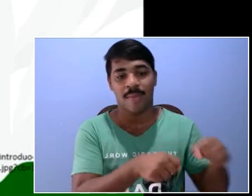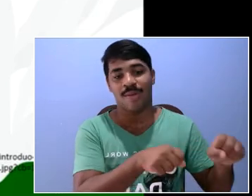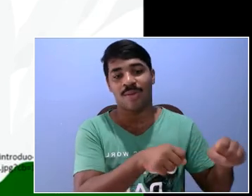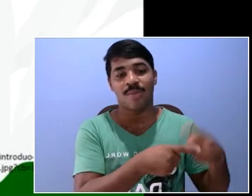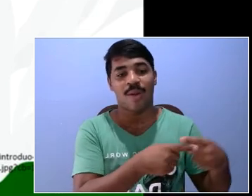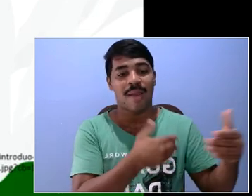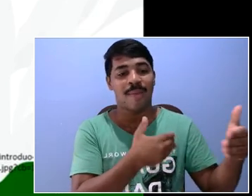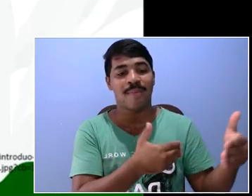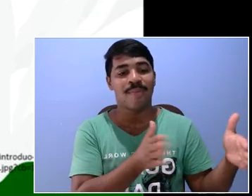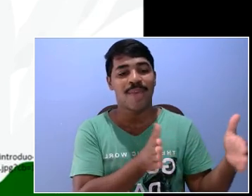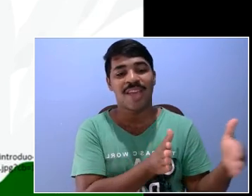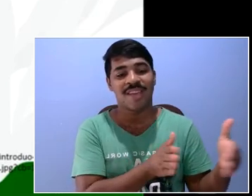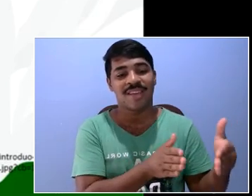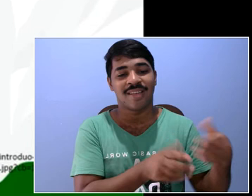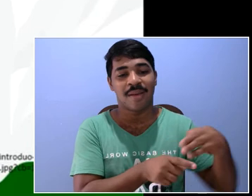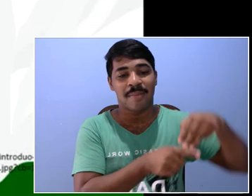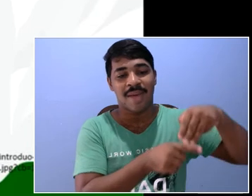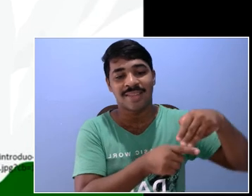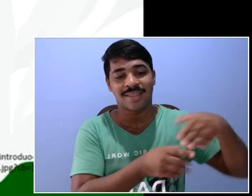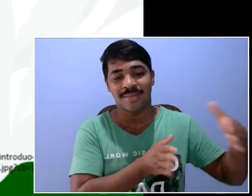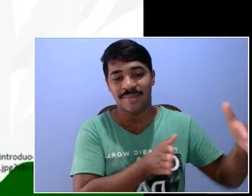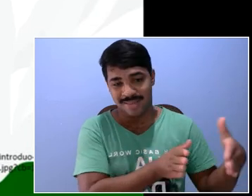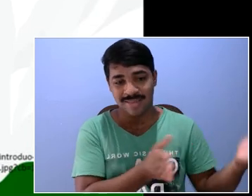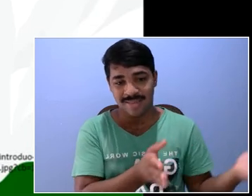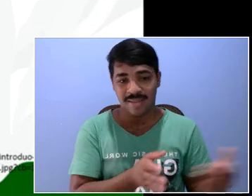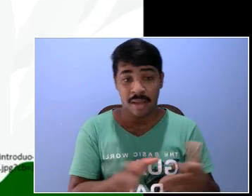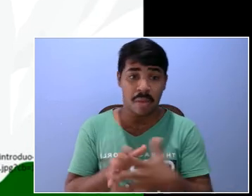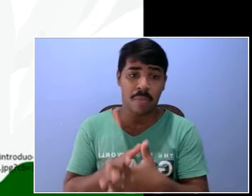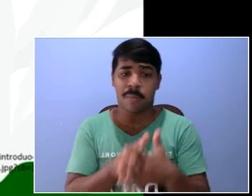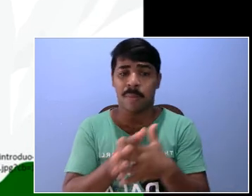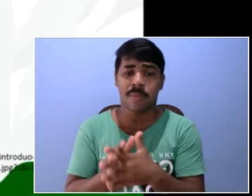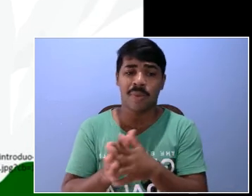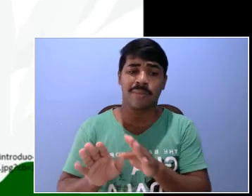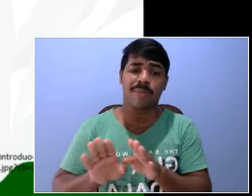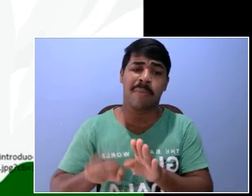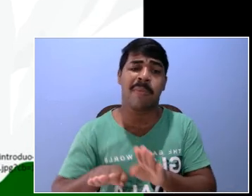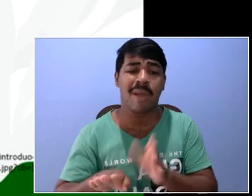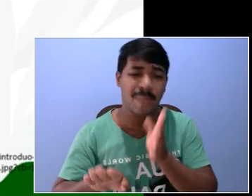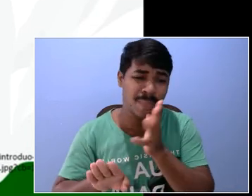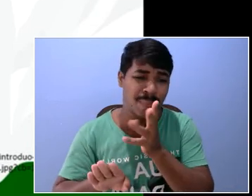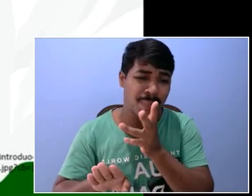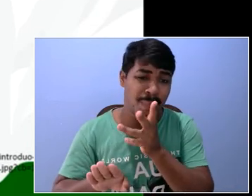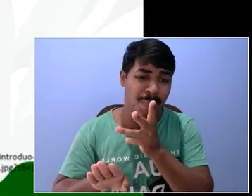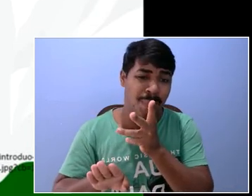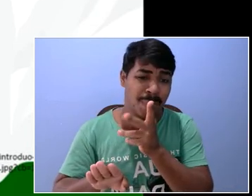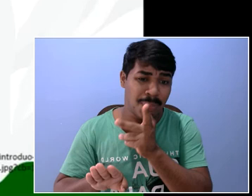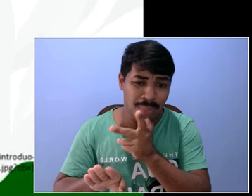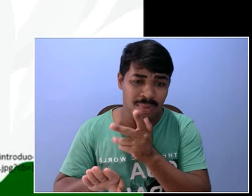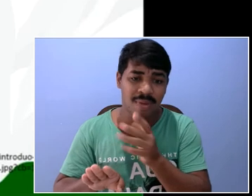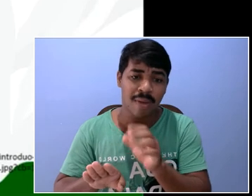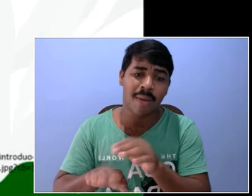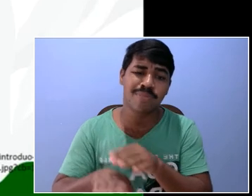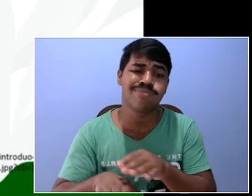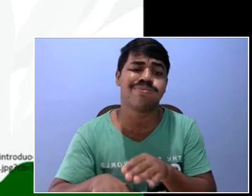carreta, quem tem mais facilidade de sair do lugar? A moto. A carreta e o carro vão, na ordem, carro e carreta, vão